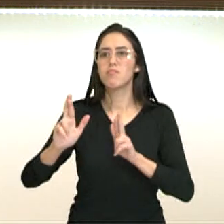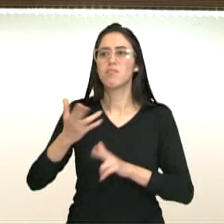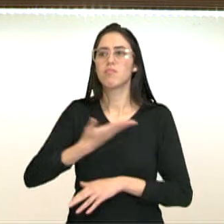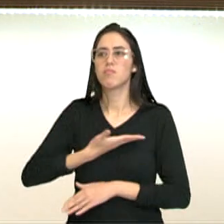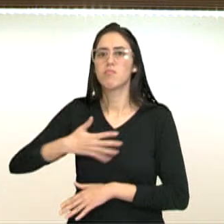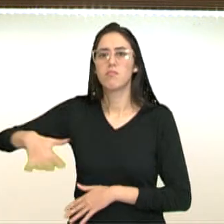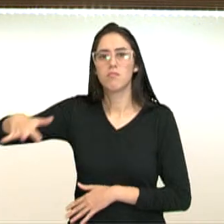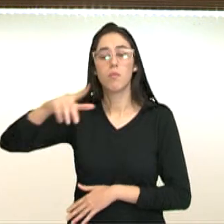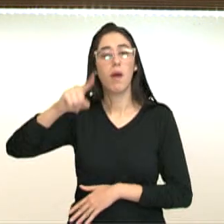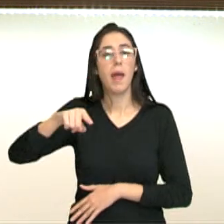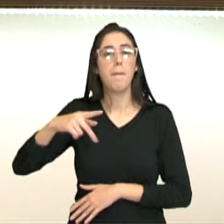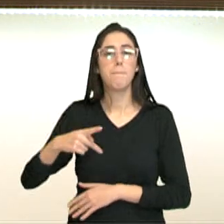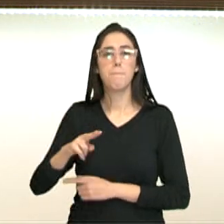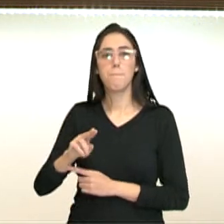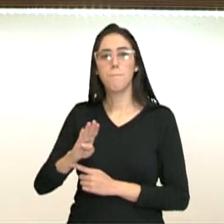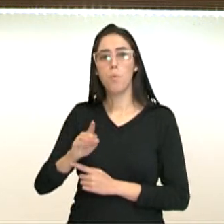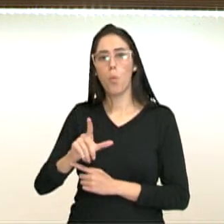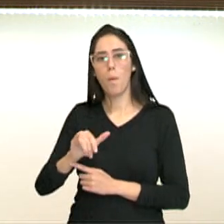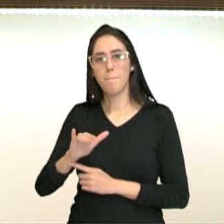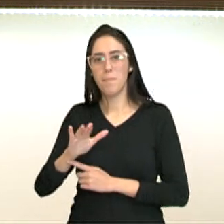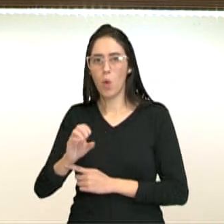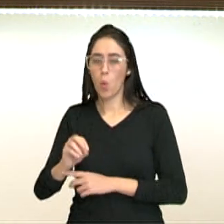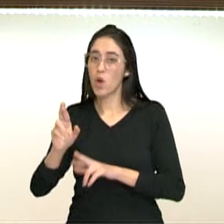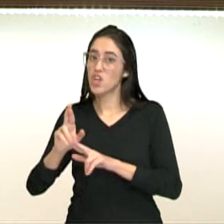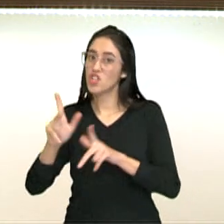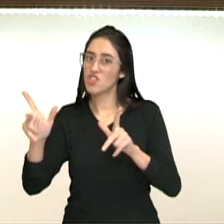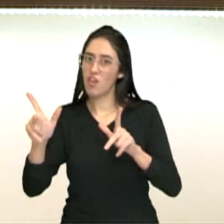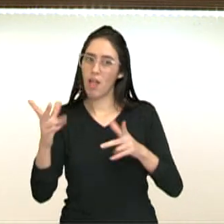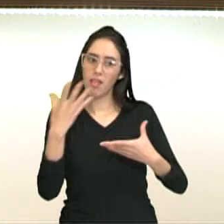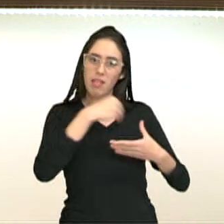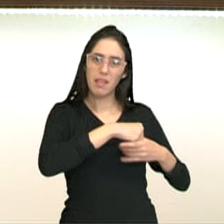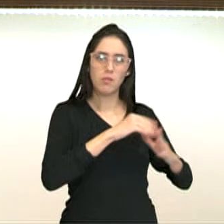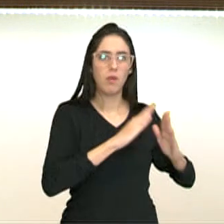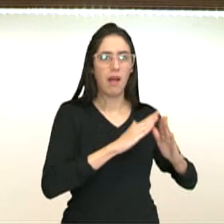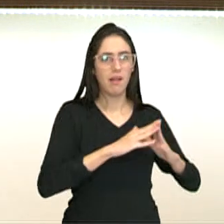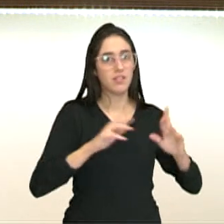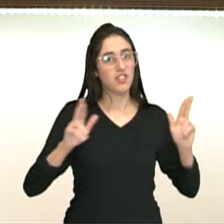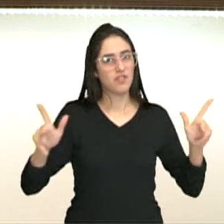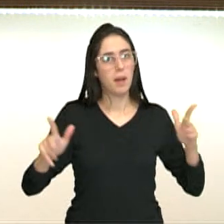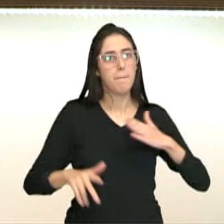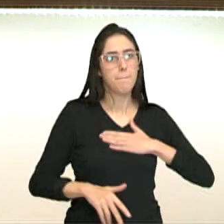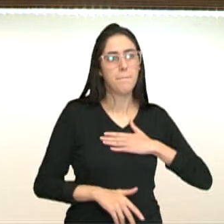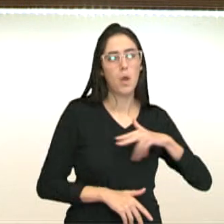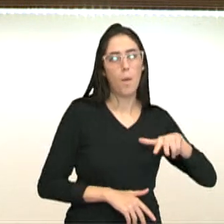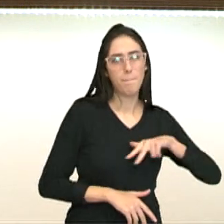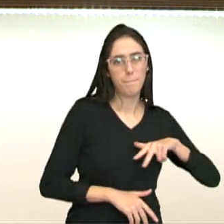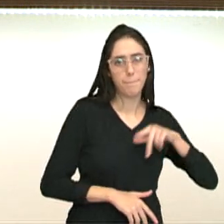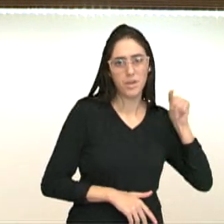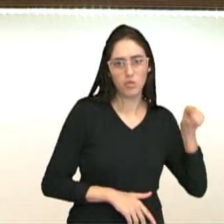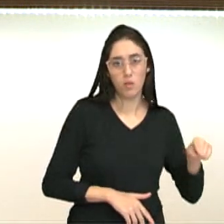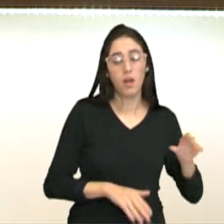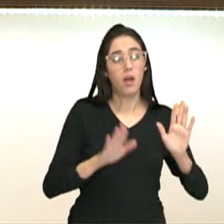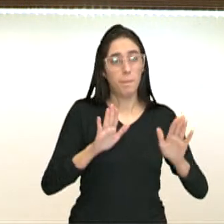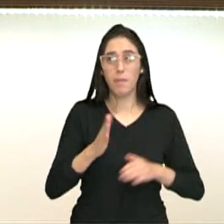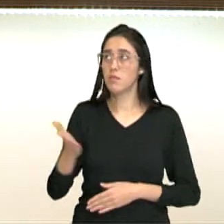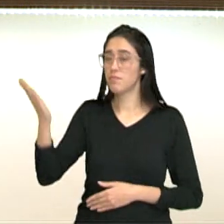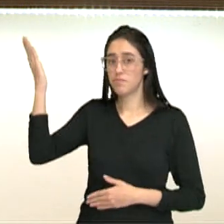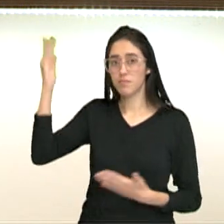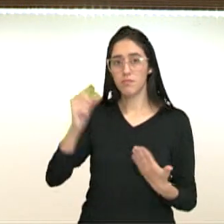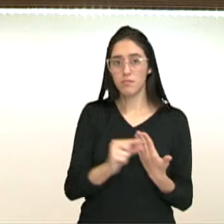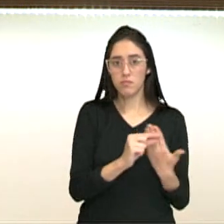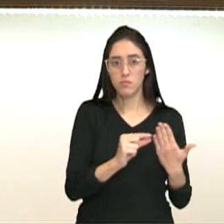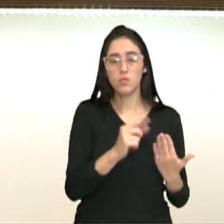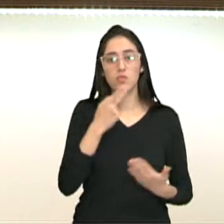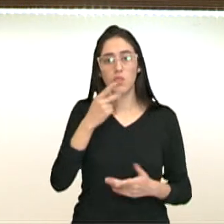público. É diferente das relações que eu estabeleço no espaço privado. Porém, para Roberto da Mata, o